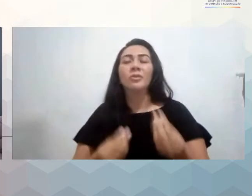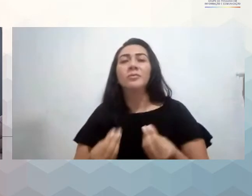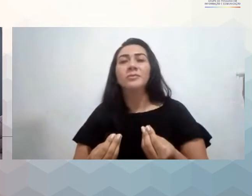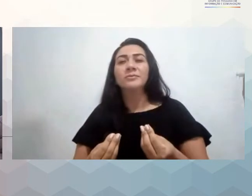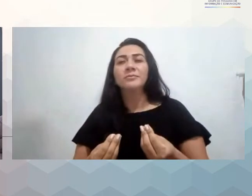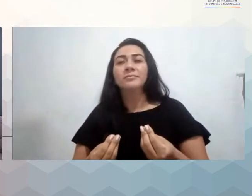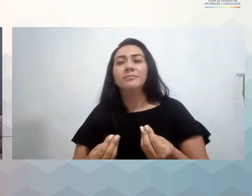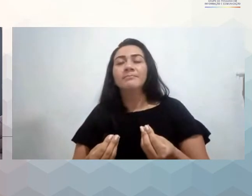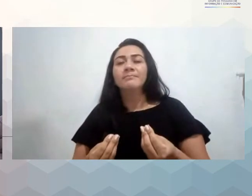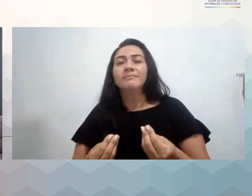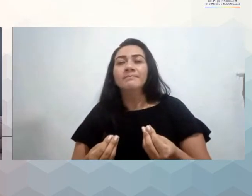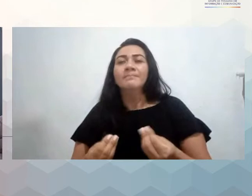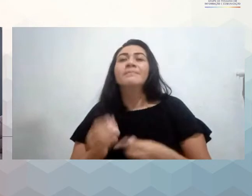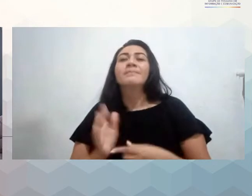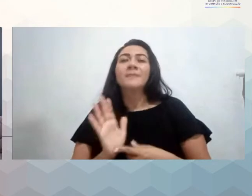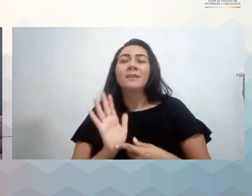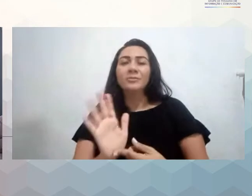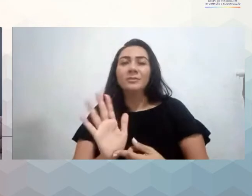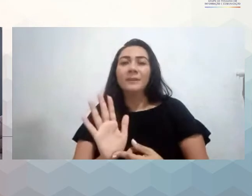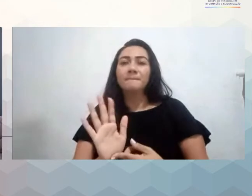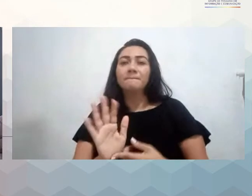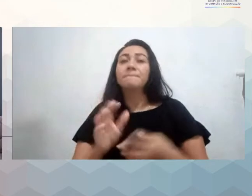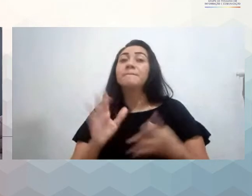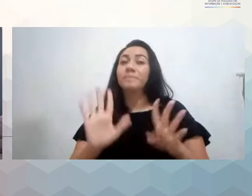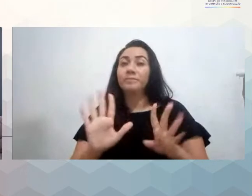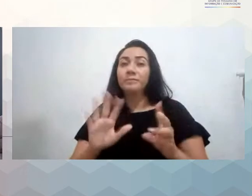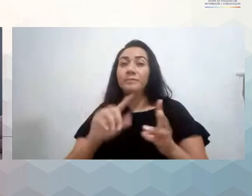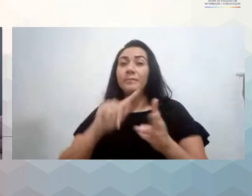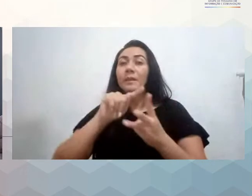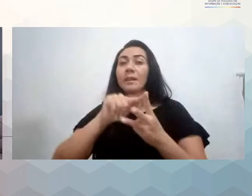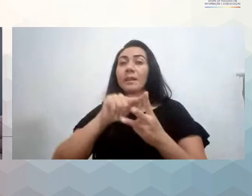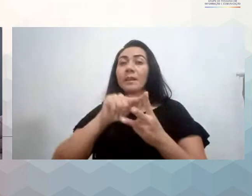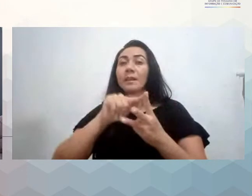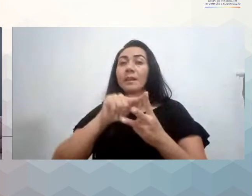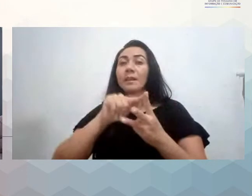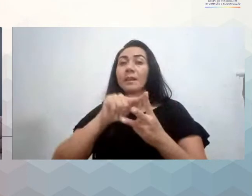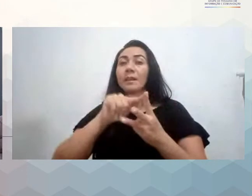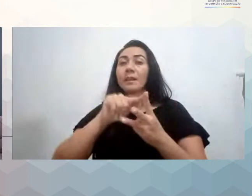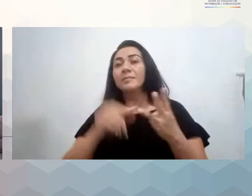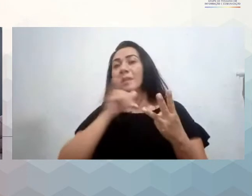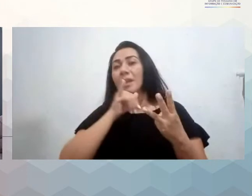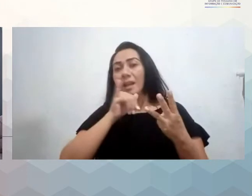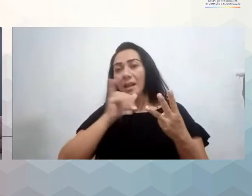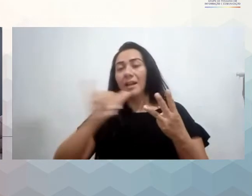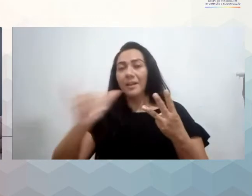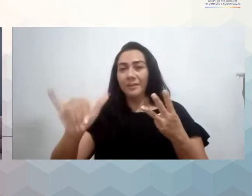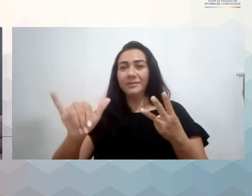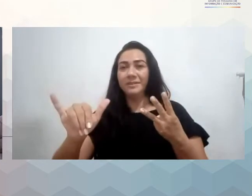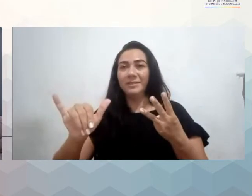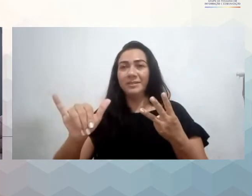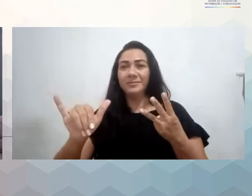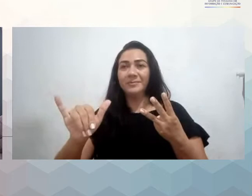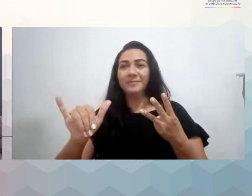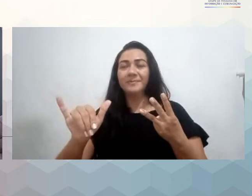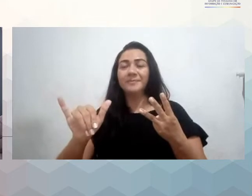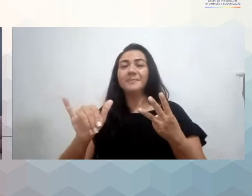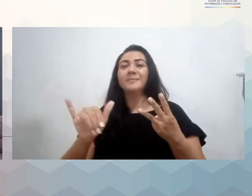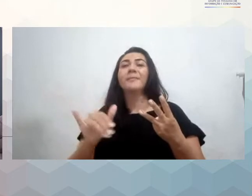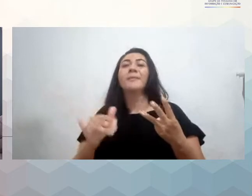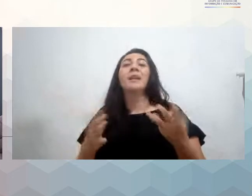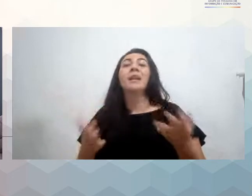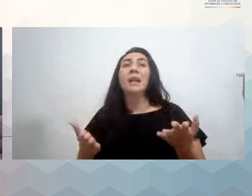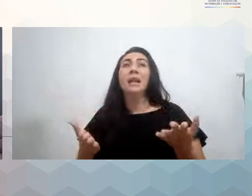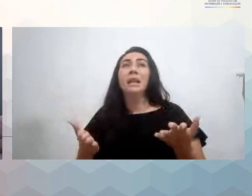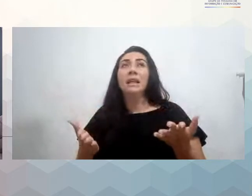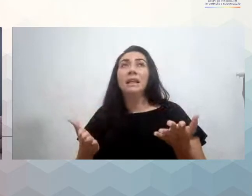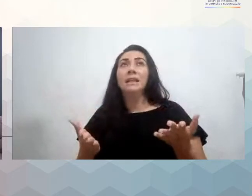avisos tradicionais, que a gente também trabalha aqui, eu quero homenagear hoje